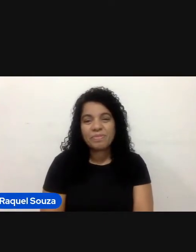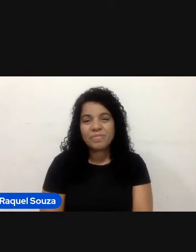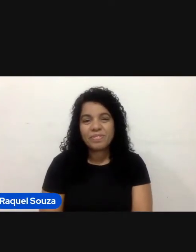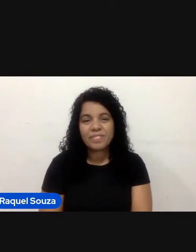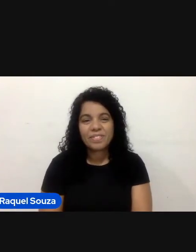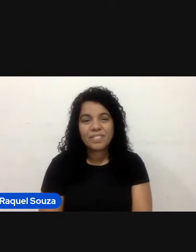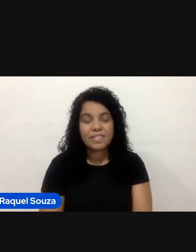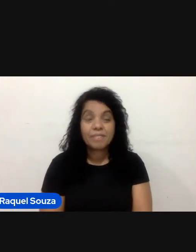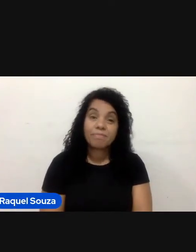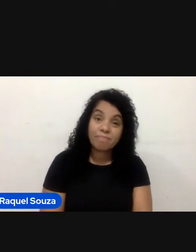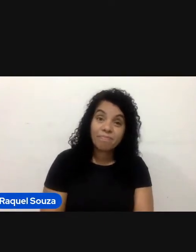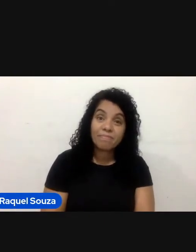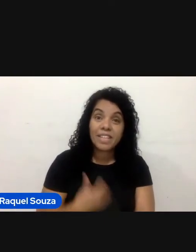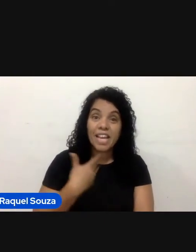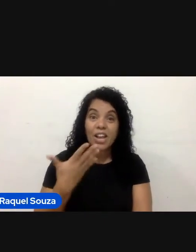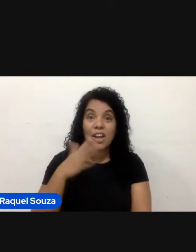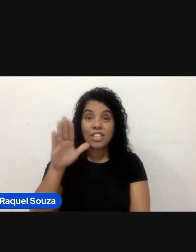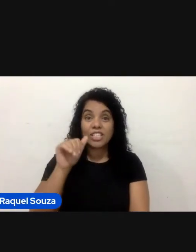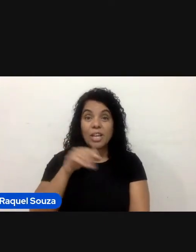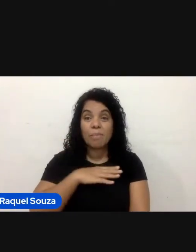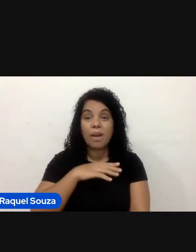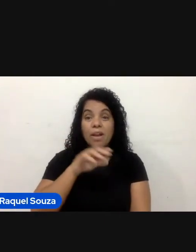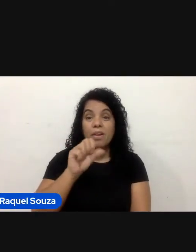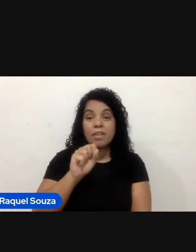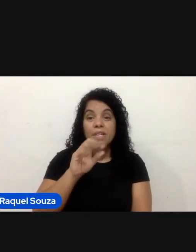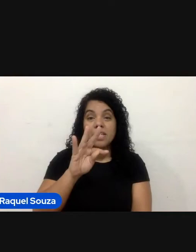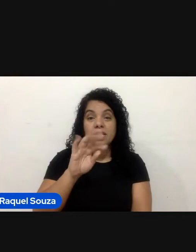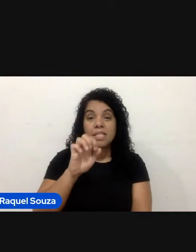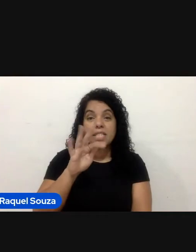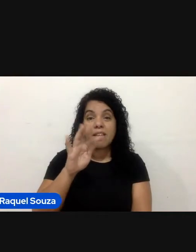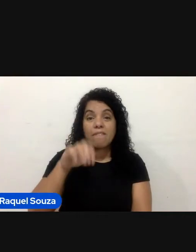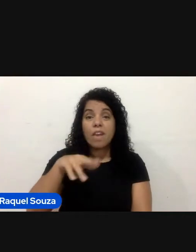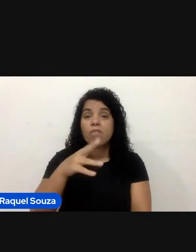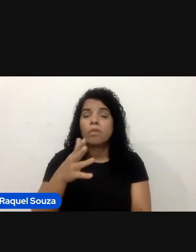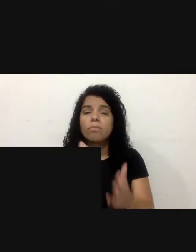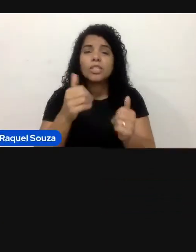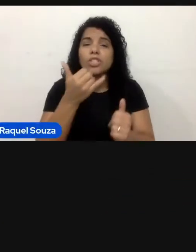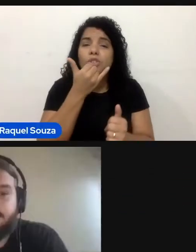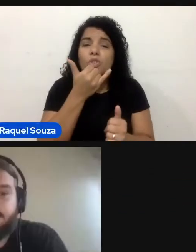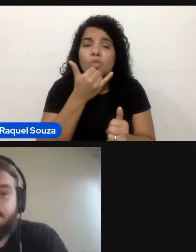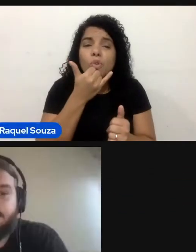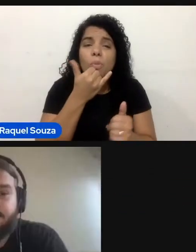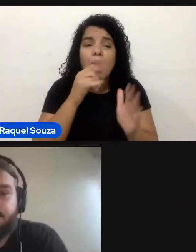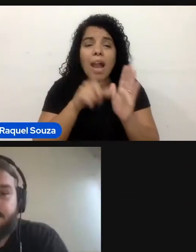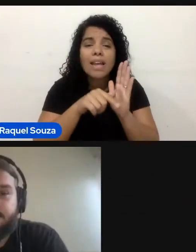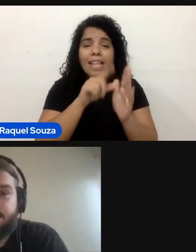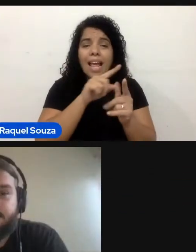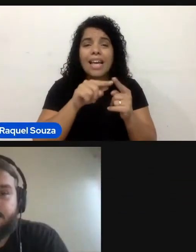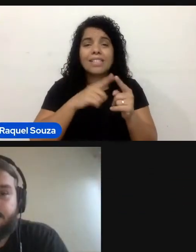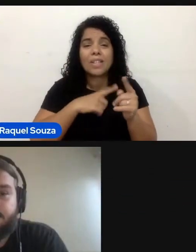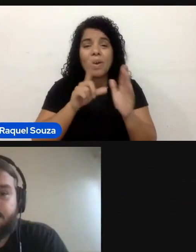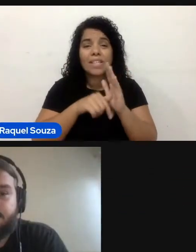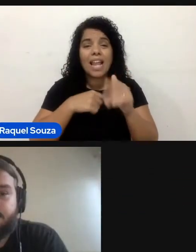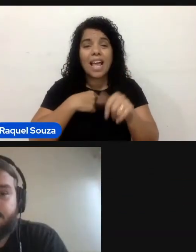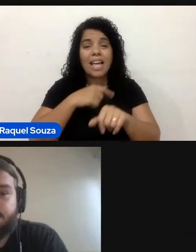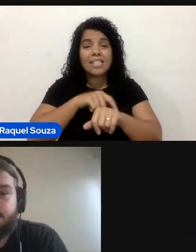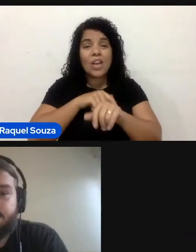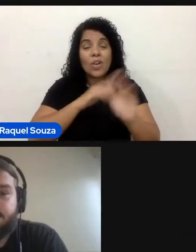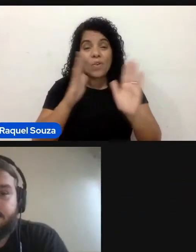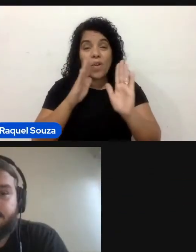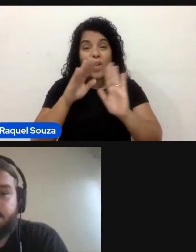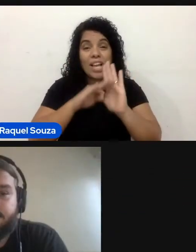Então, pessoal, nós vamos chamar agora aqui o Stefan. Vou até pedir desculpas pelo atraso. A gente deu uma atrasadinha aqui no nosso cronograma. E ele vai vir com